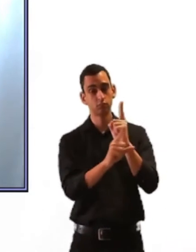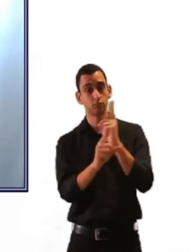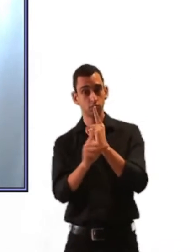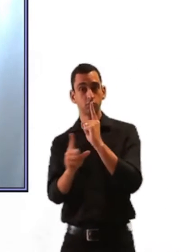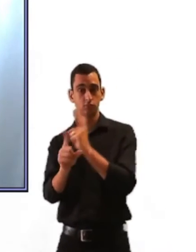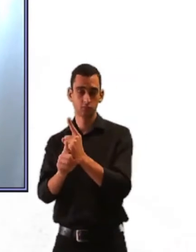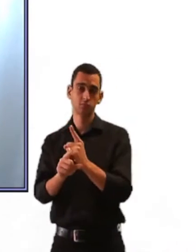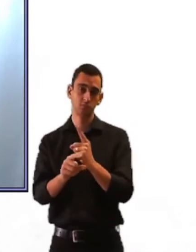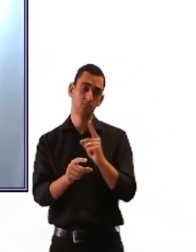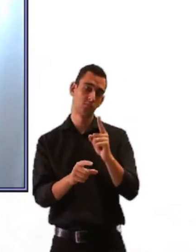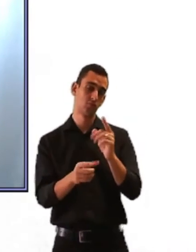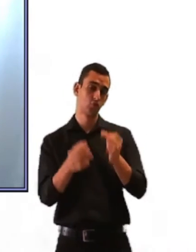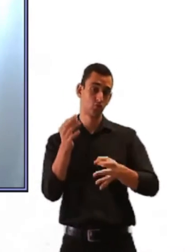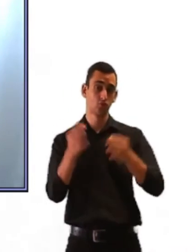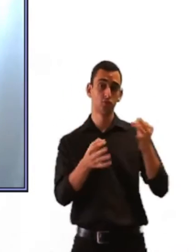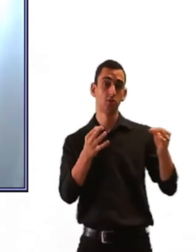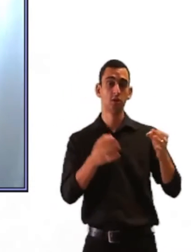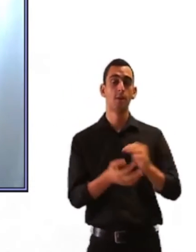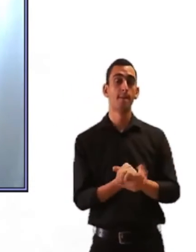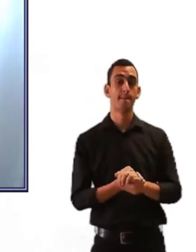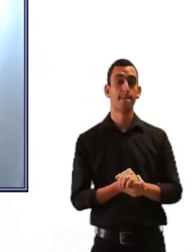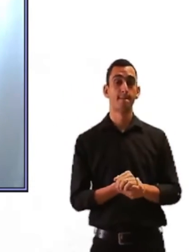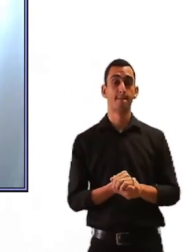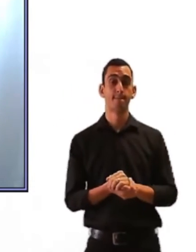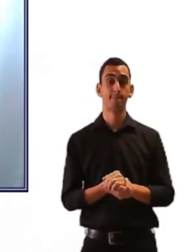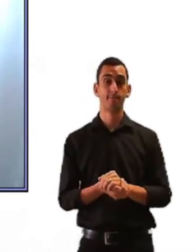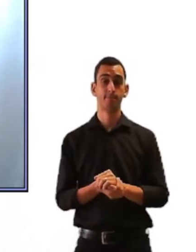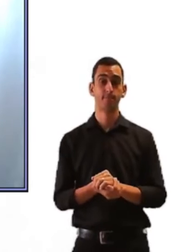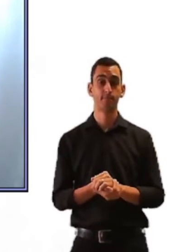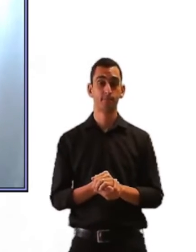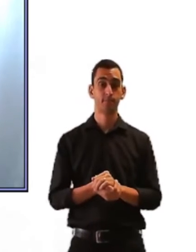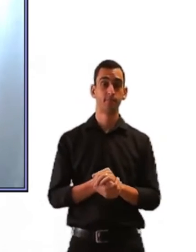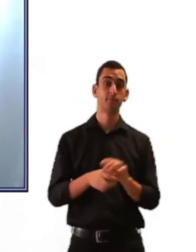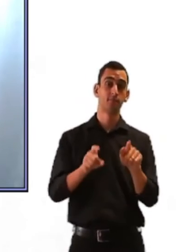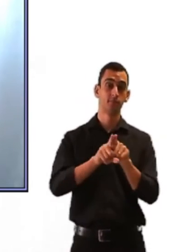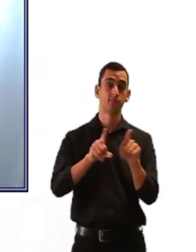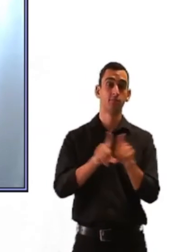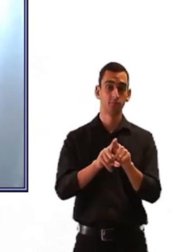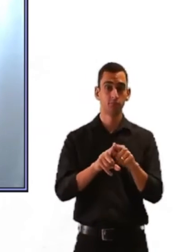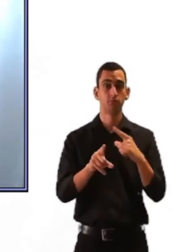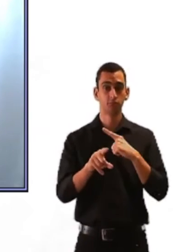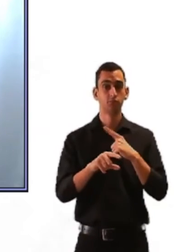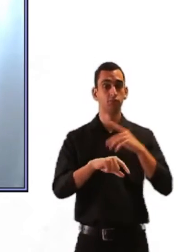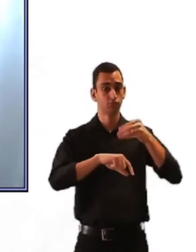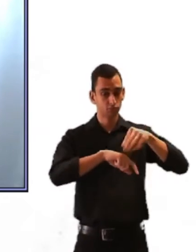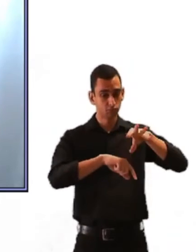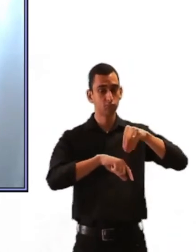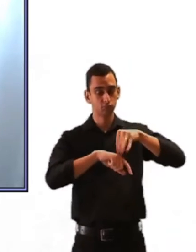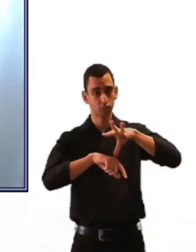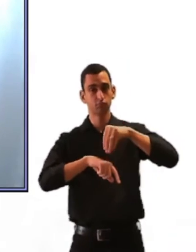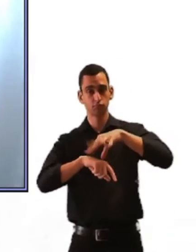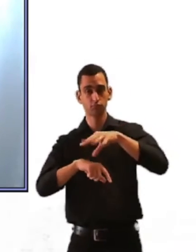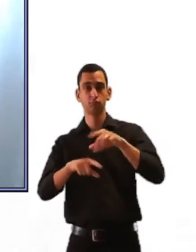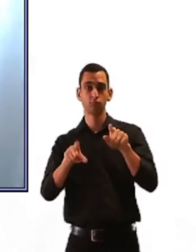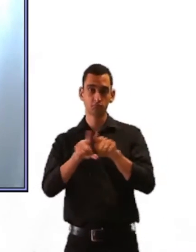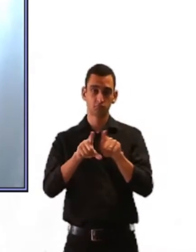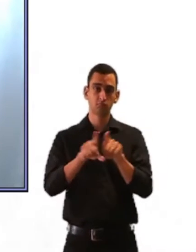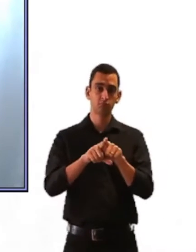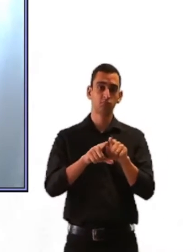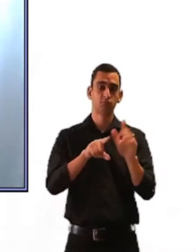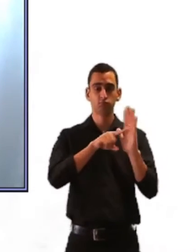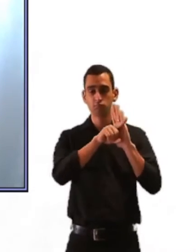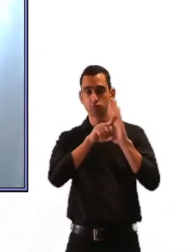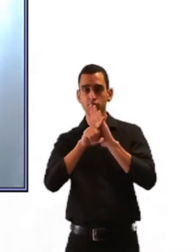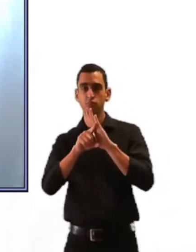decisão judicial. E aí, com base nisso, eles buscam construir o que se chama de standards